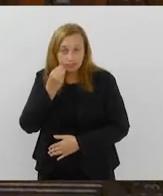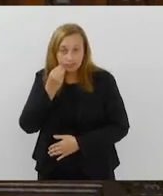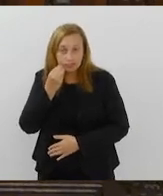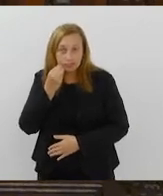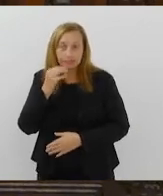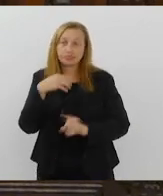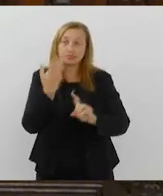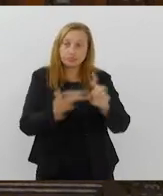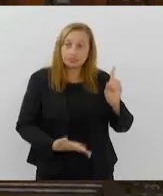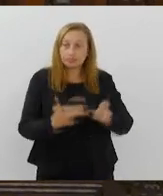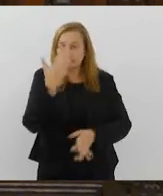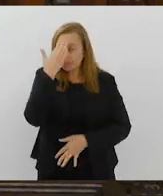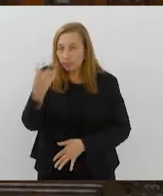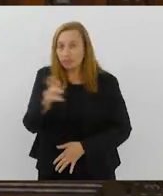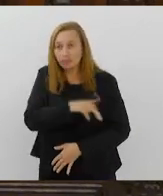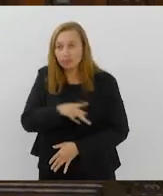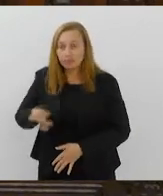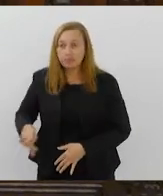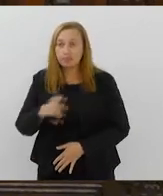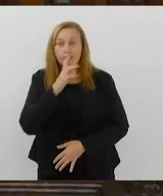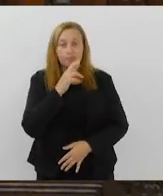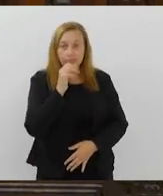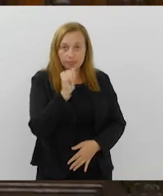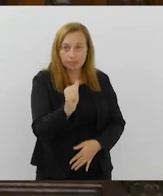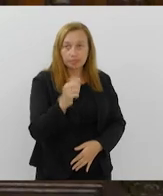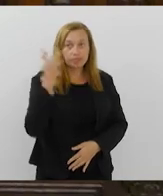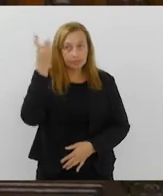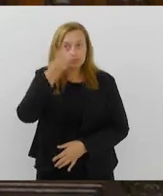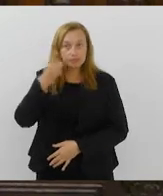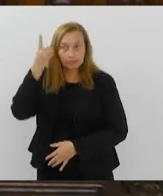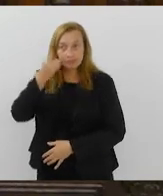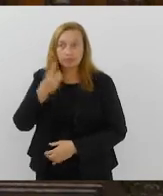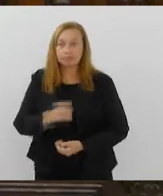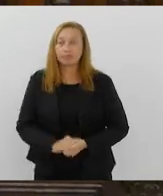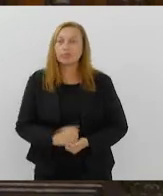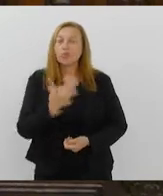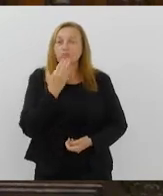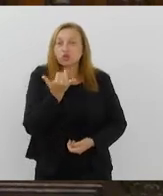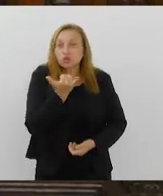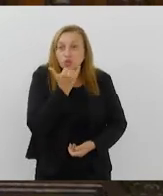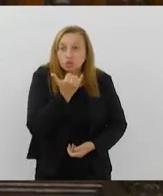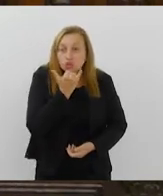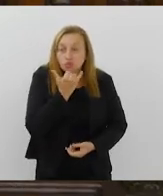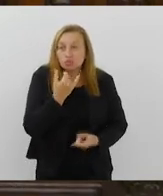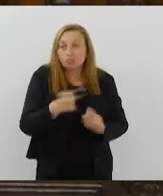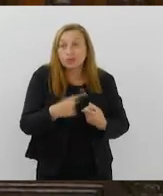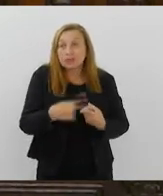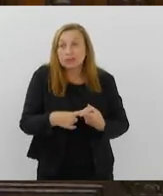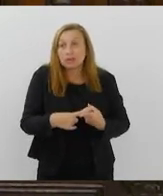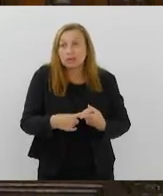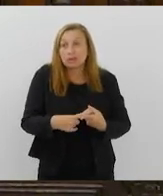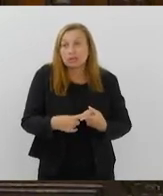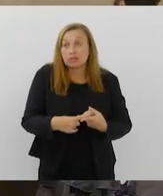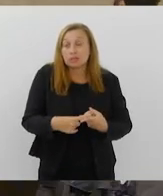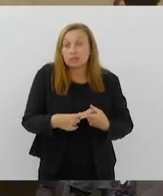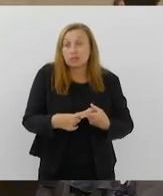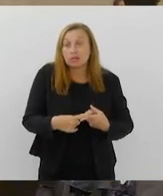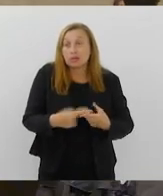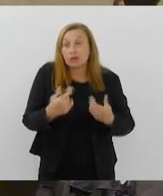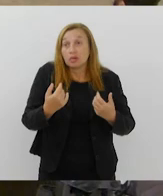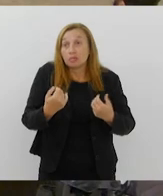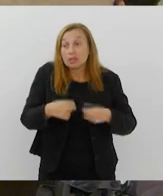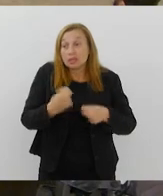presidente, deputado Rodrigo Amorim, e pedir desculpa, porque tenho que agora ir para uma agenda,